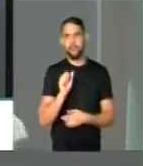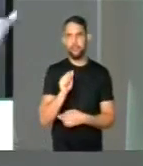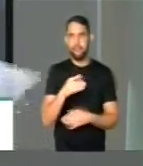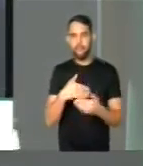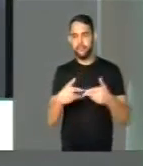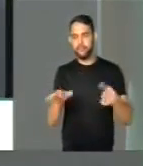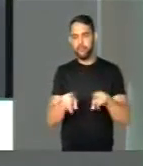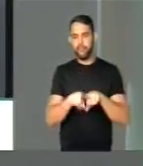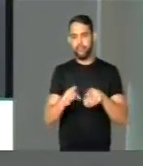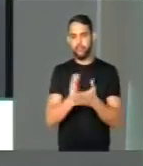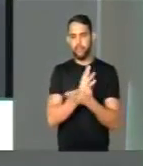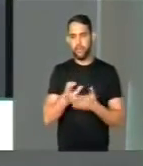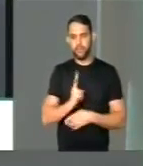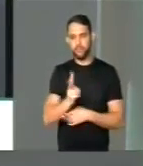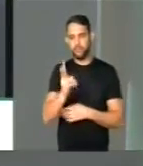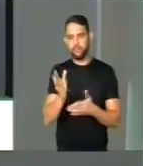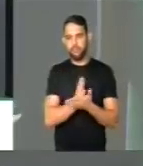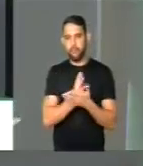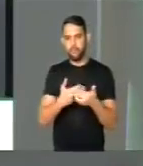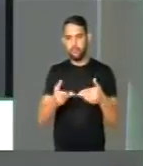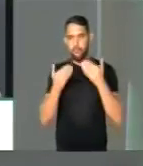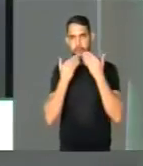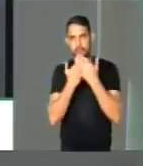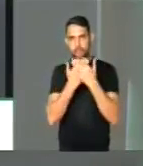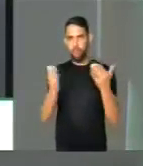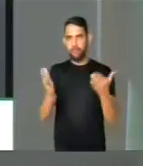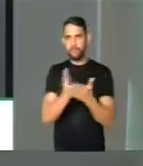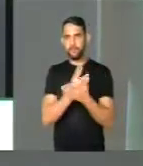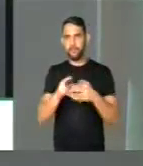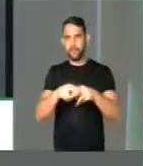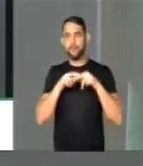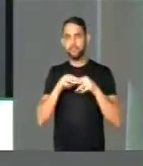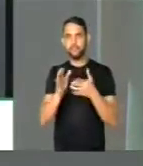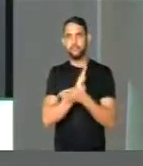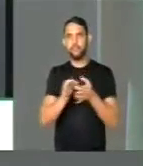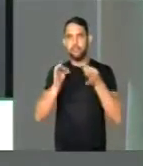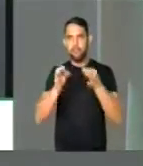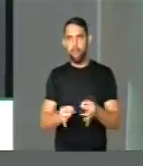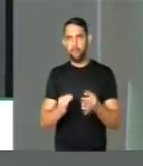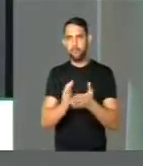então, também continuará como está posto, que é justo e que é digno. Muito obrigado.